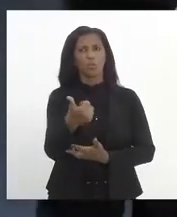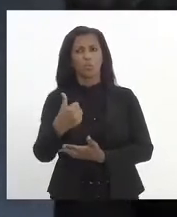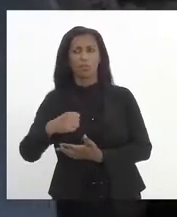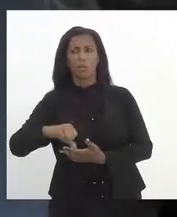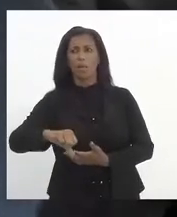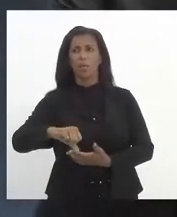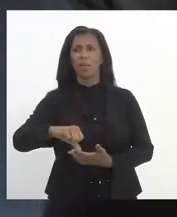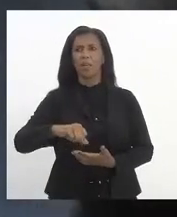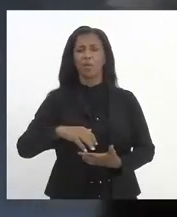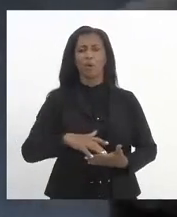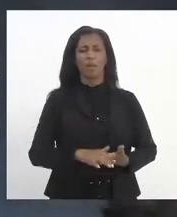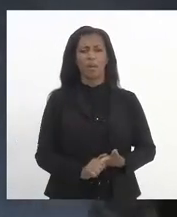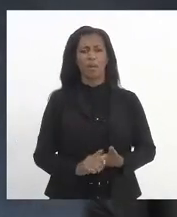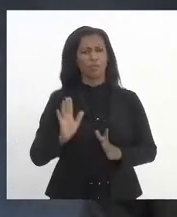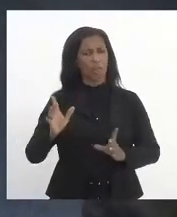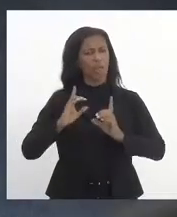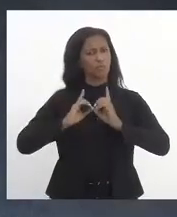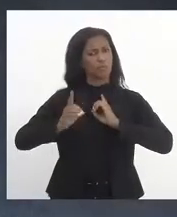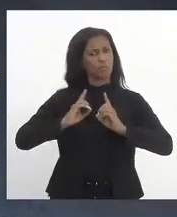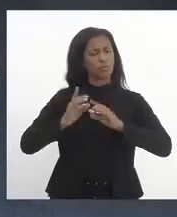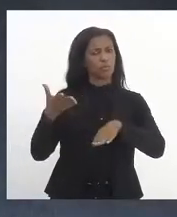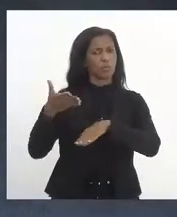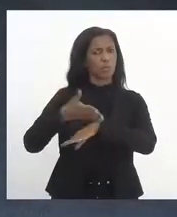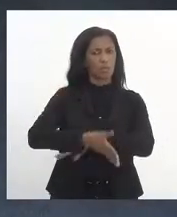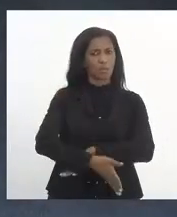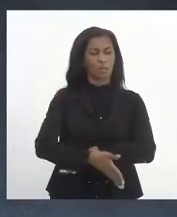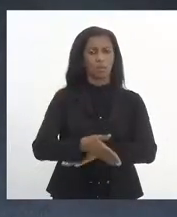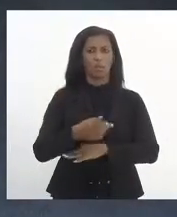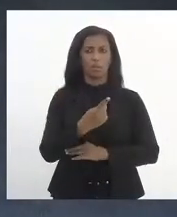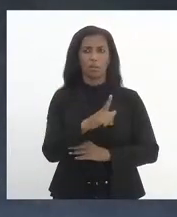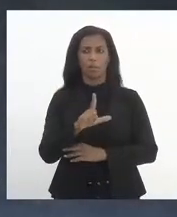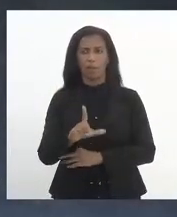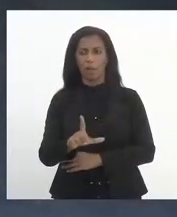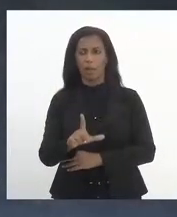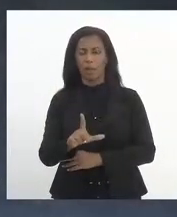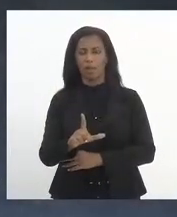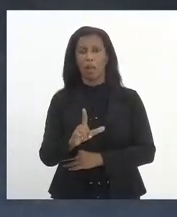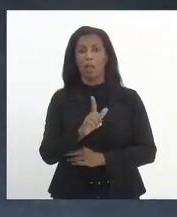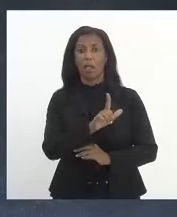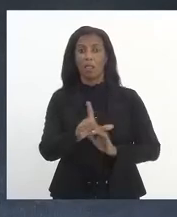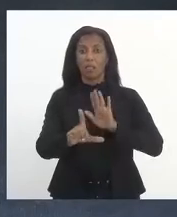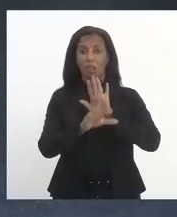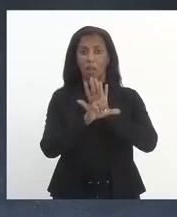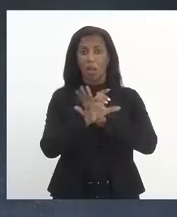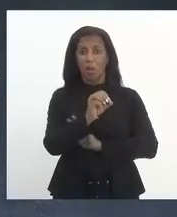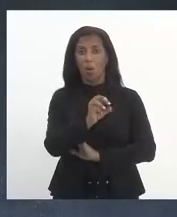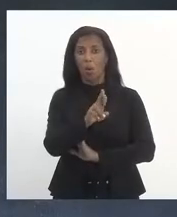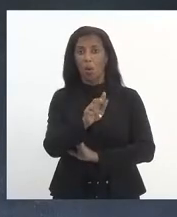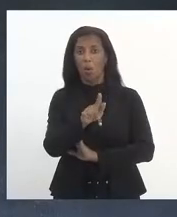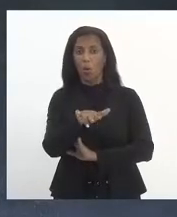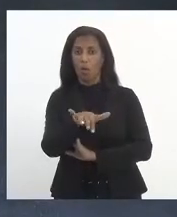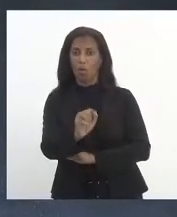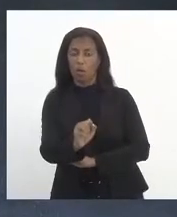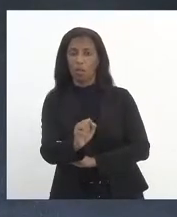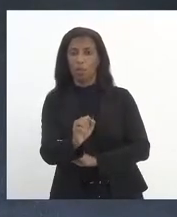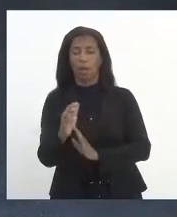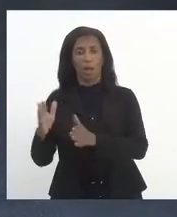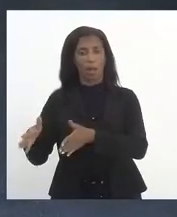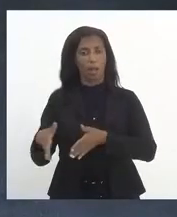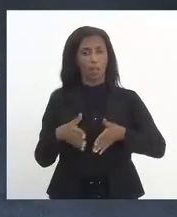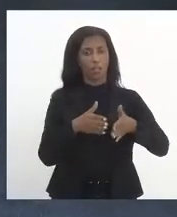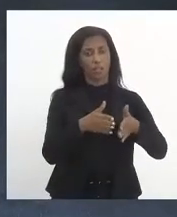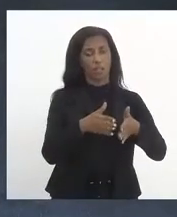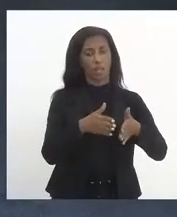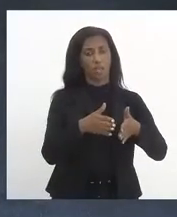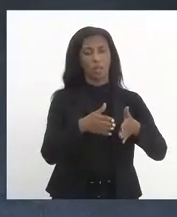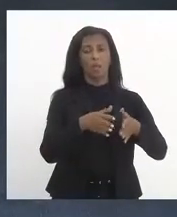nós discutimos aqui a entrada do projeto de lei da lei orgânica, a retirada para a construção de um